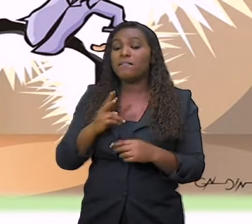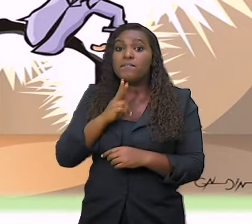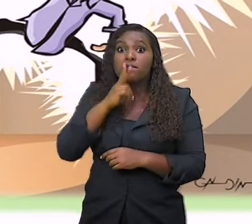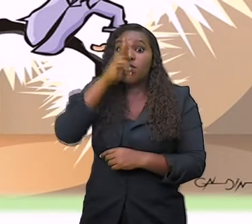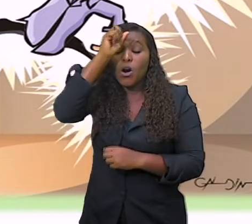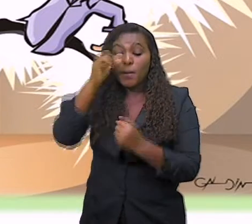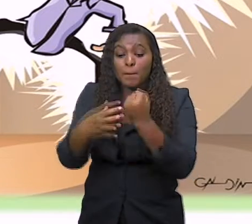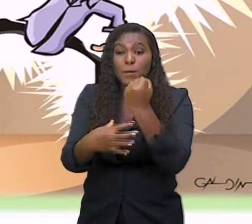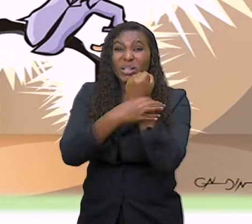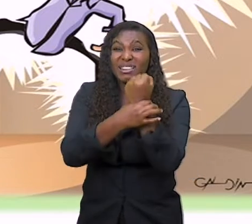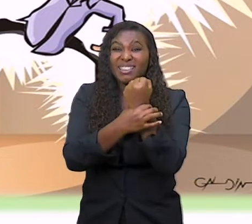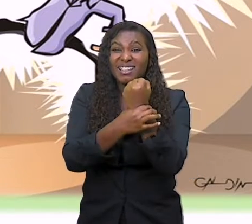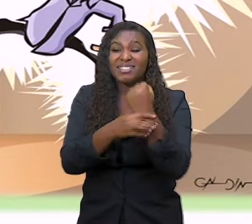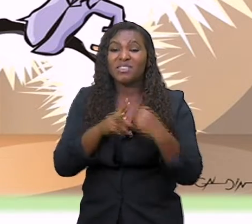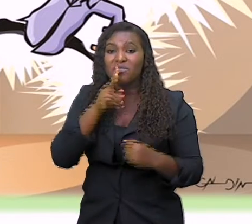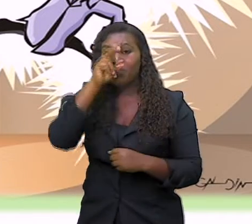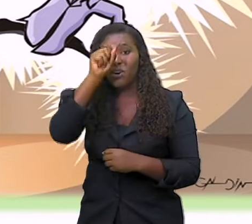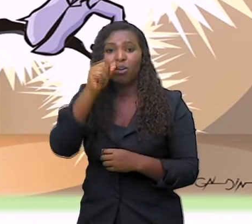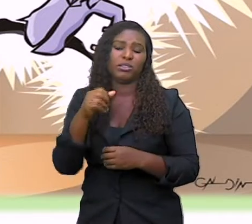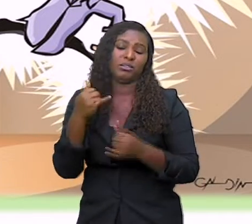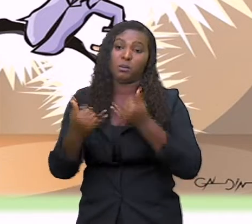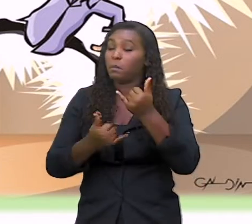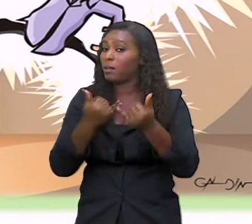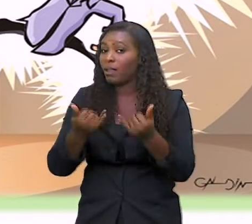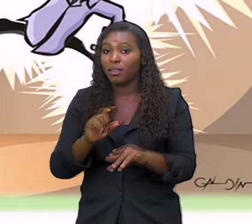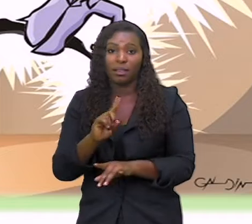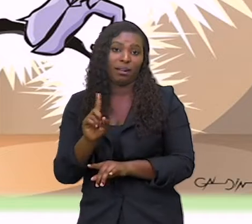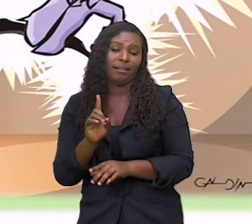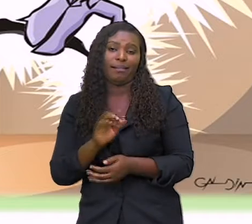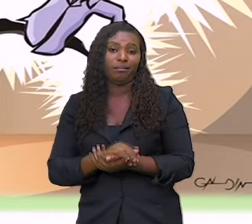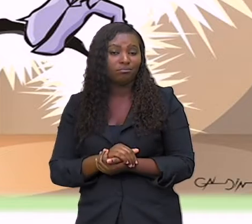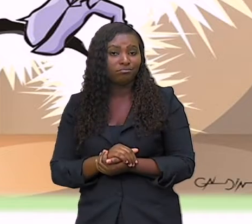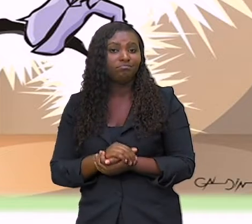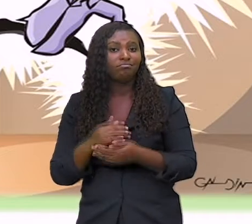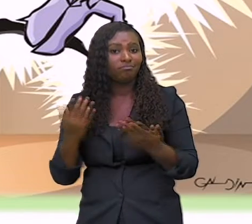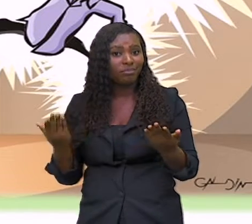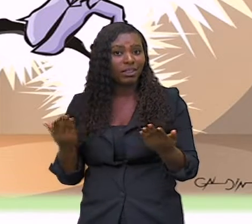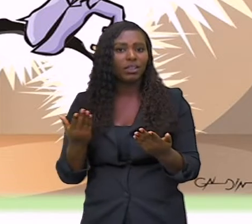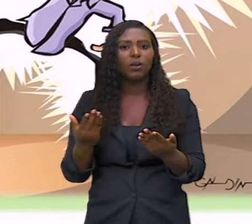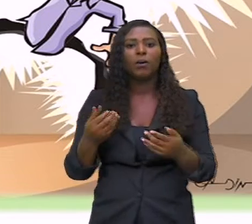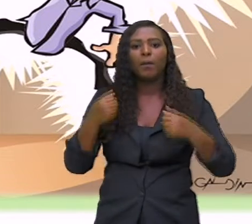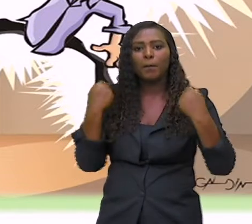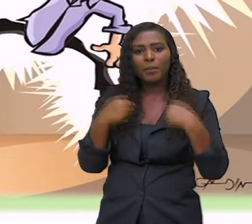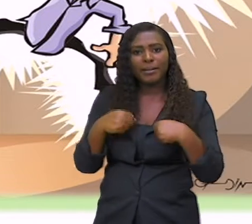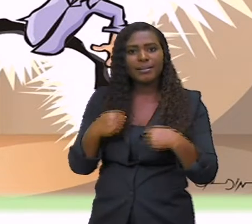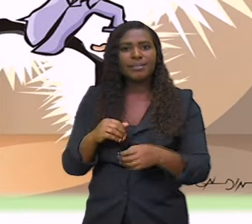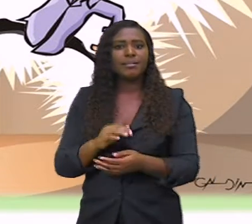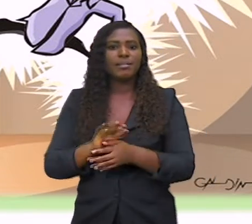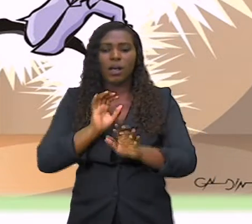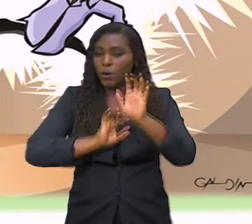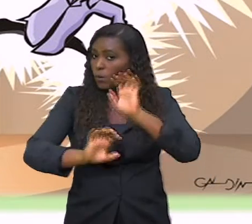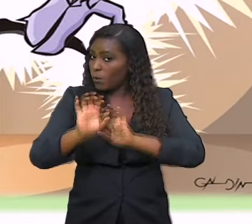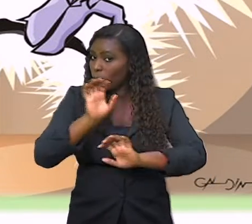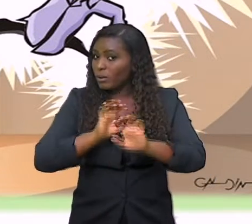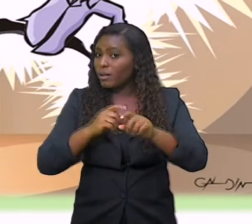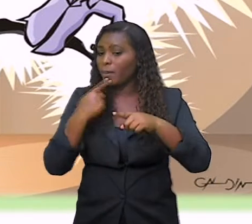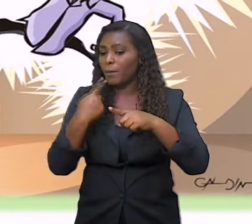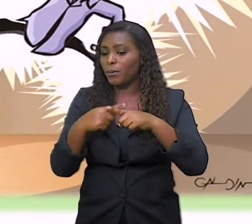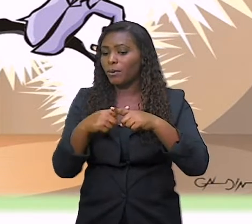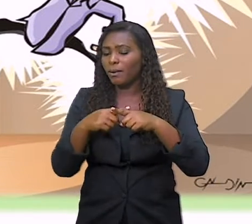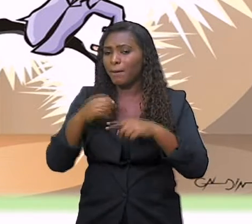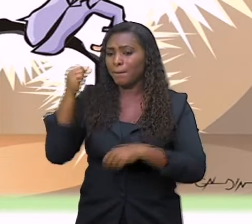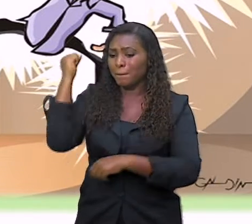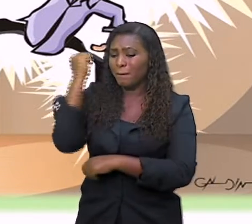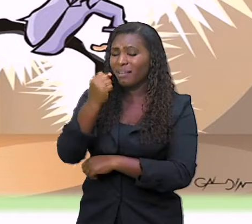são consequências trazidas através disso que podem ser fatais.